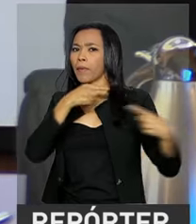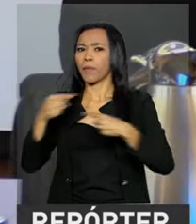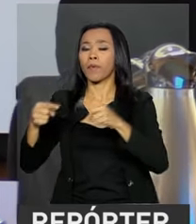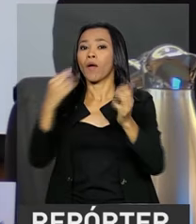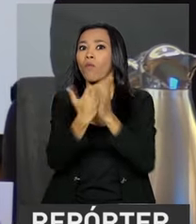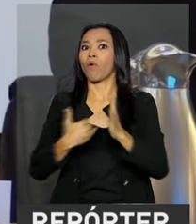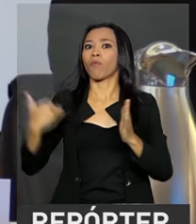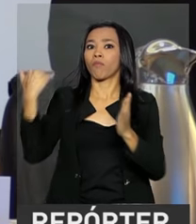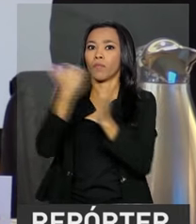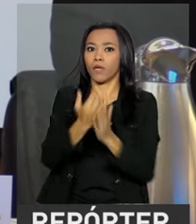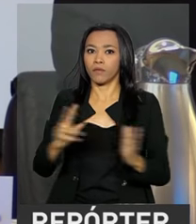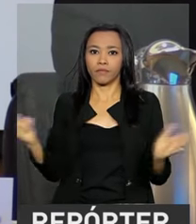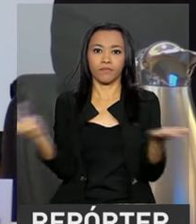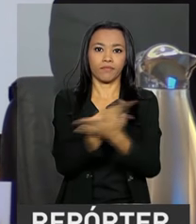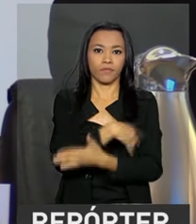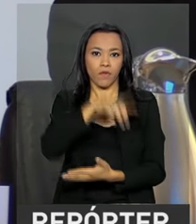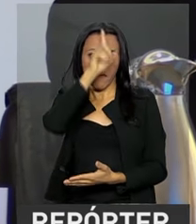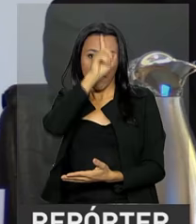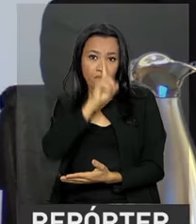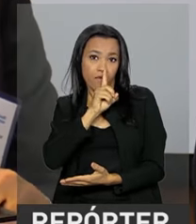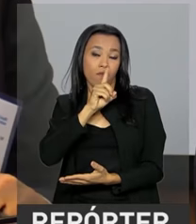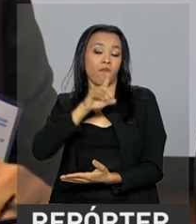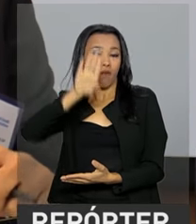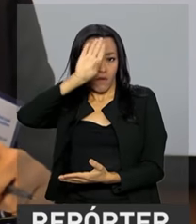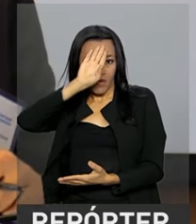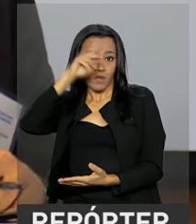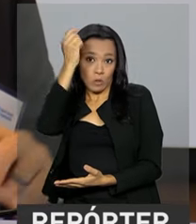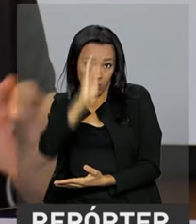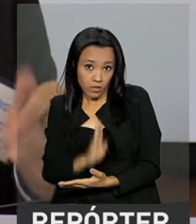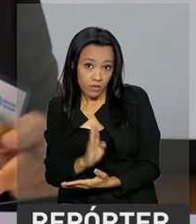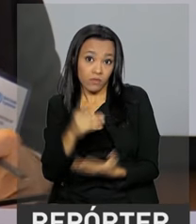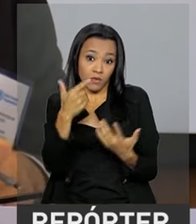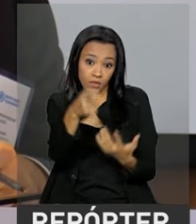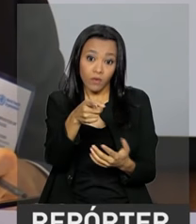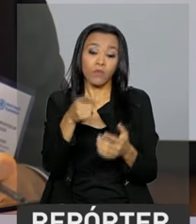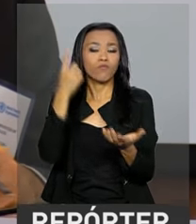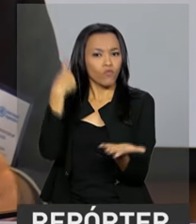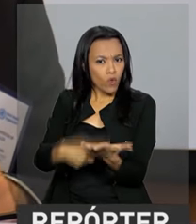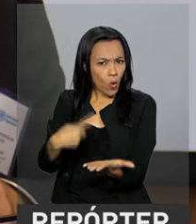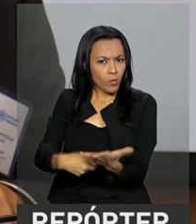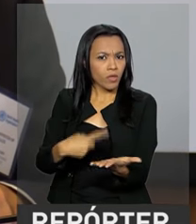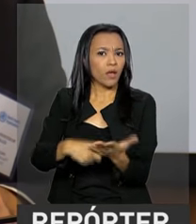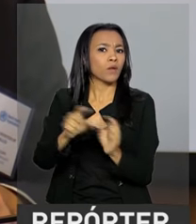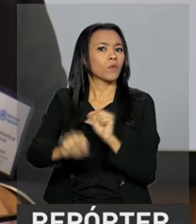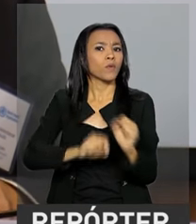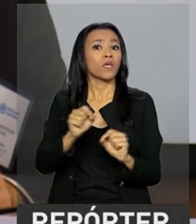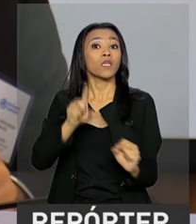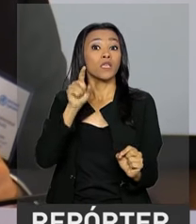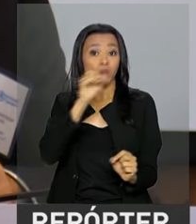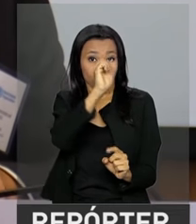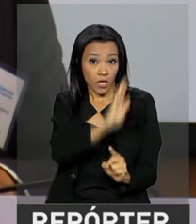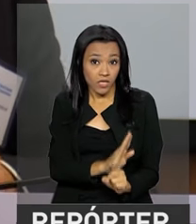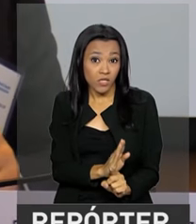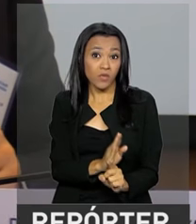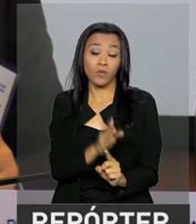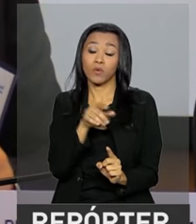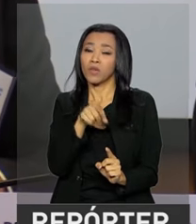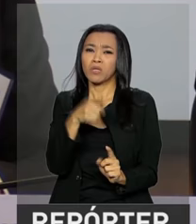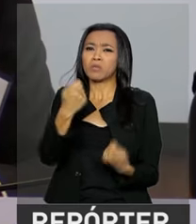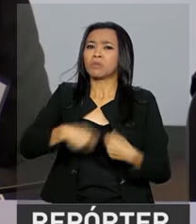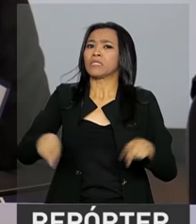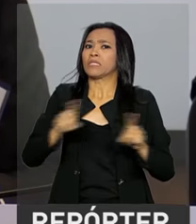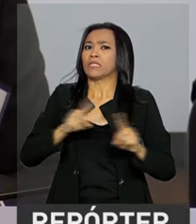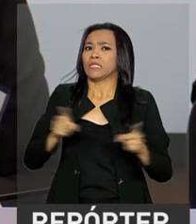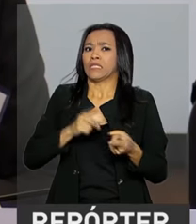no número de casos de febre amarela no brasil segundo o ministro ficou acordado que a situação atual do país não exige que seja